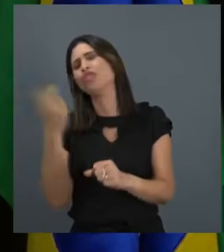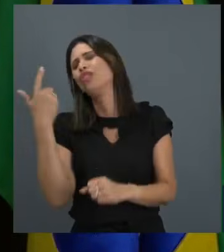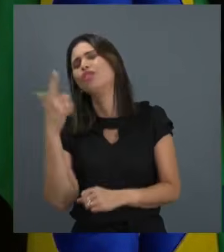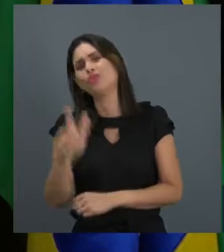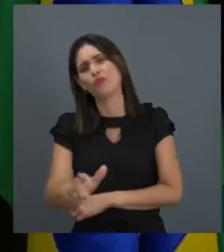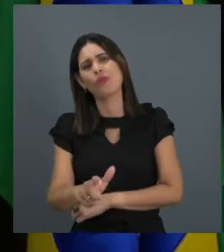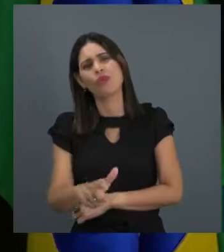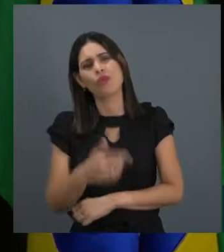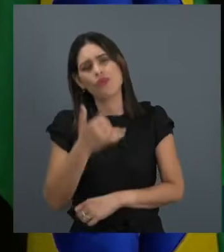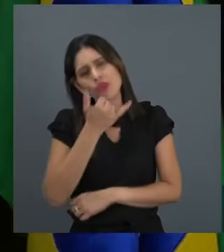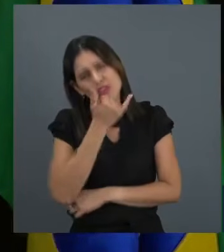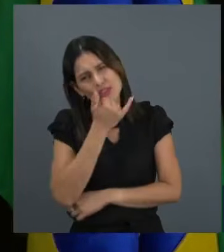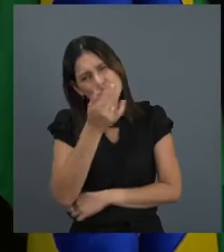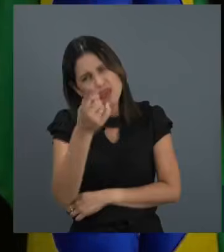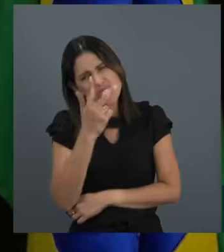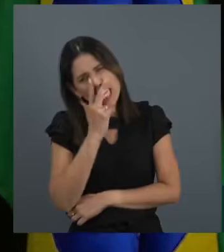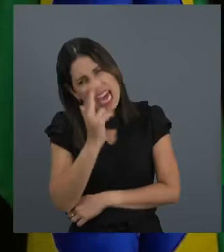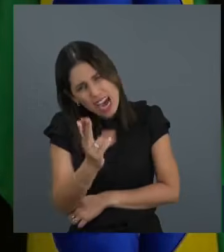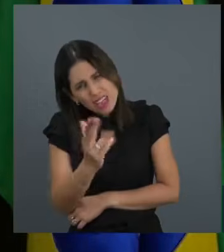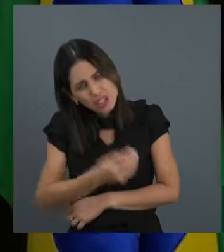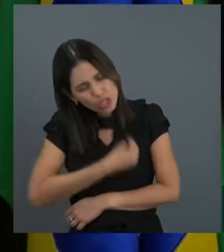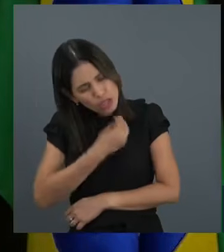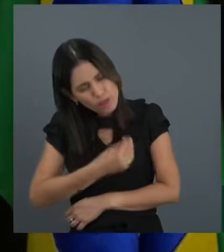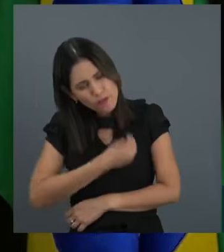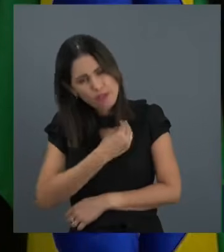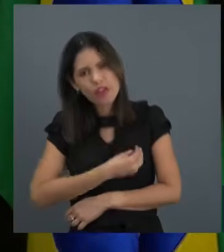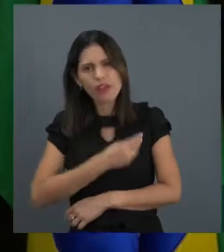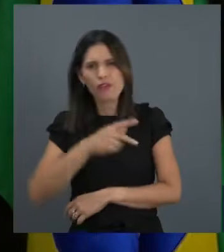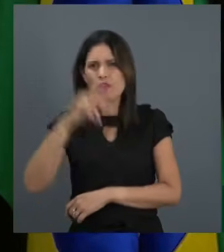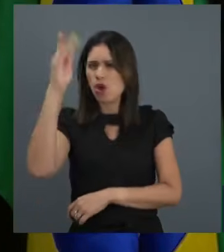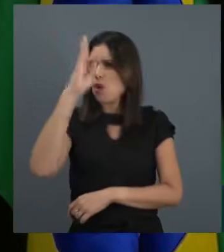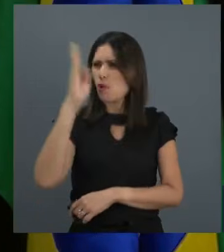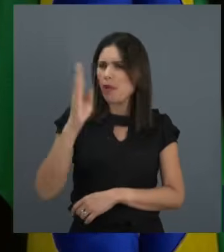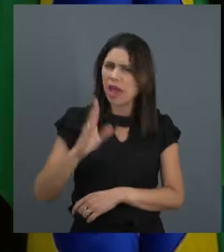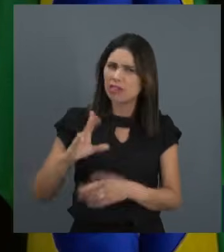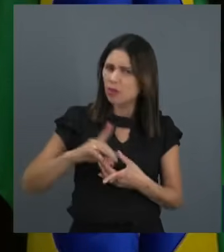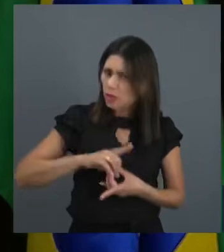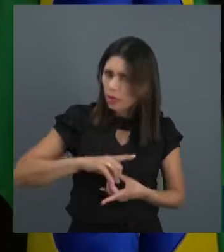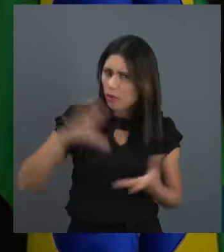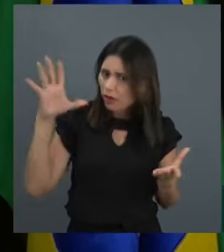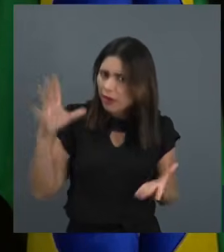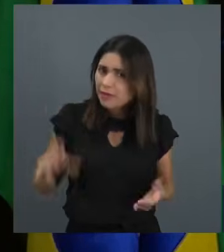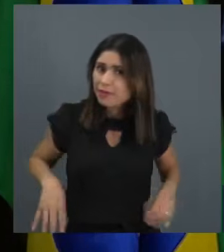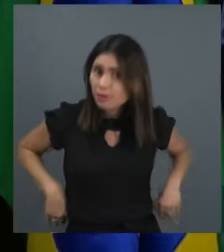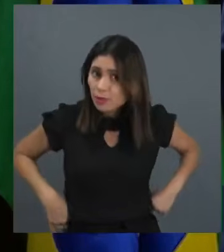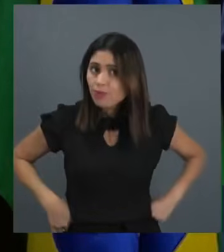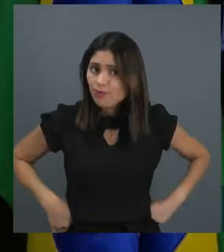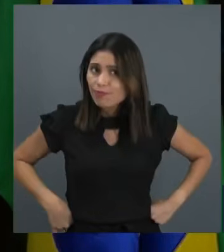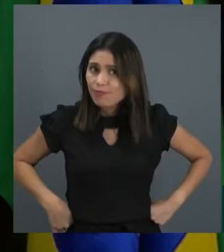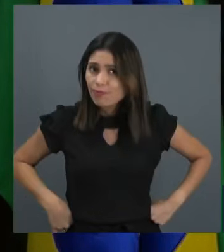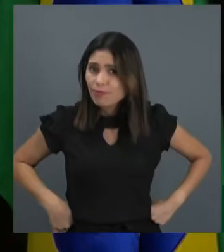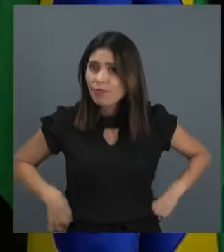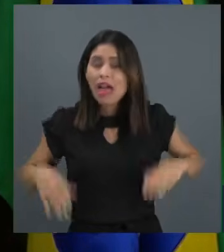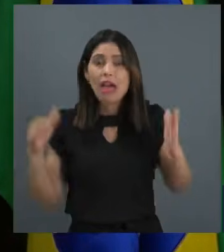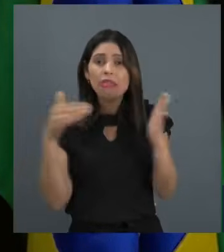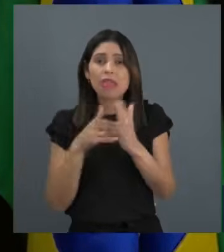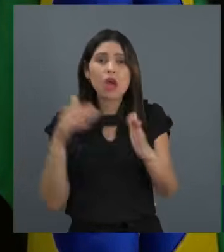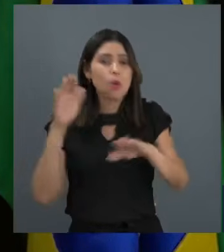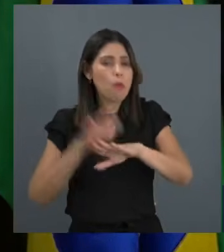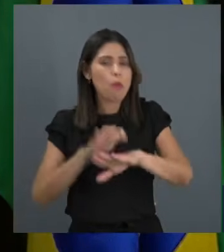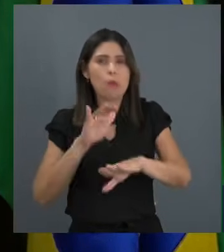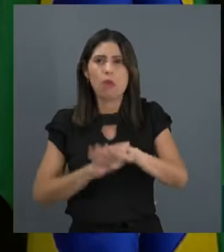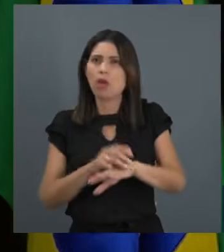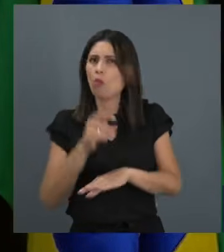desculpe. Você acha que vive num país democrático? Você acha que o Brasil é democrático? Mas até agora nenhuma denúncia